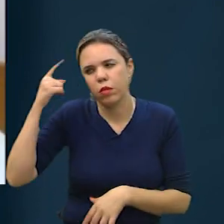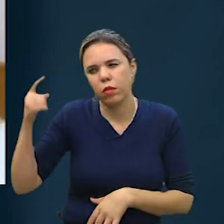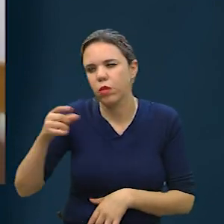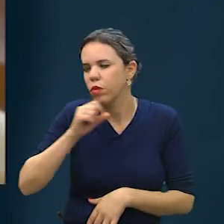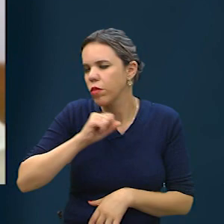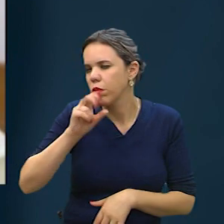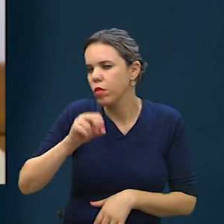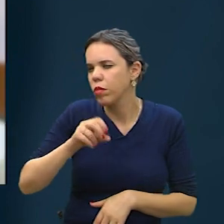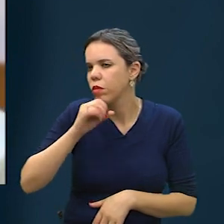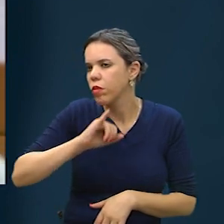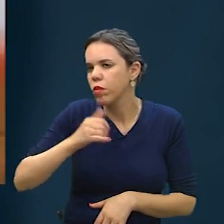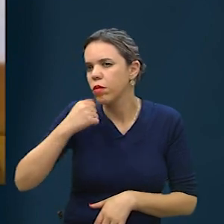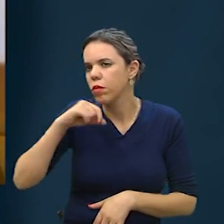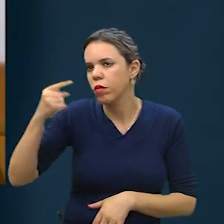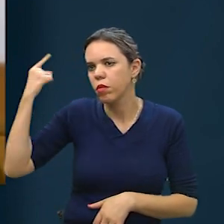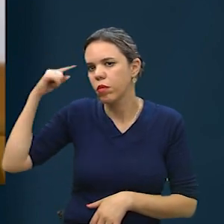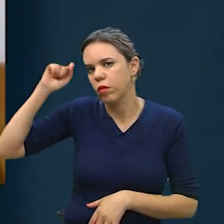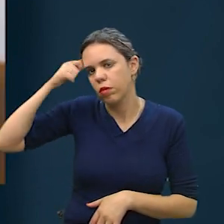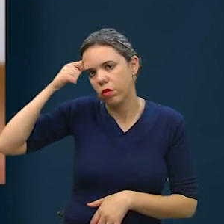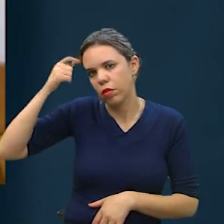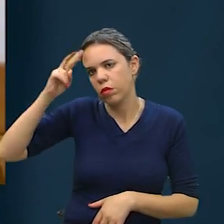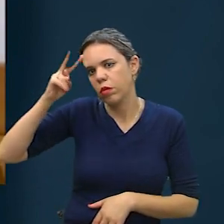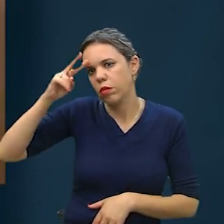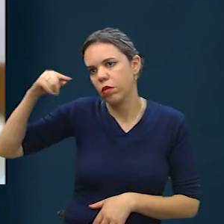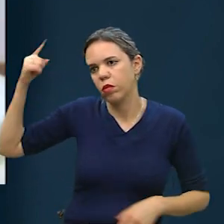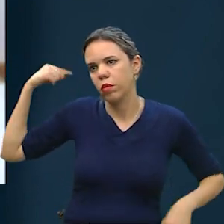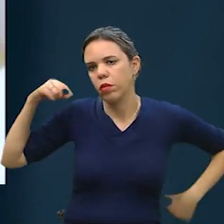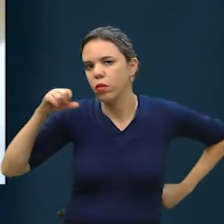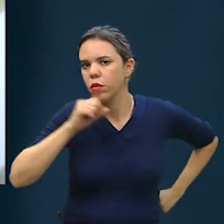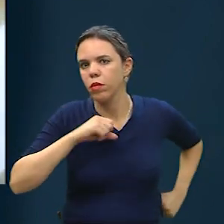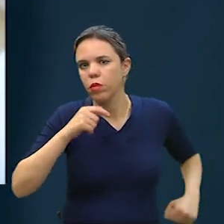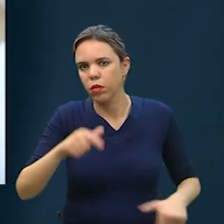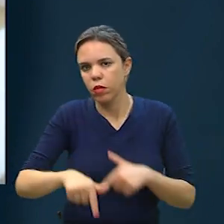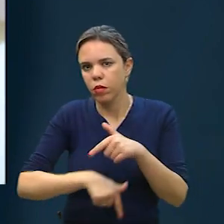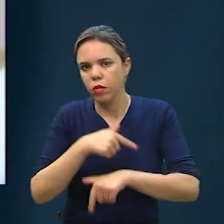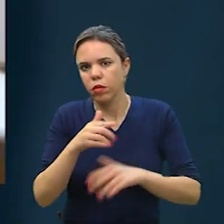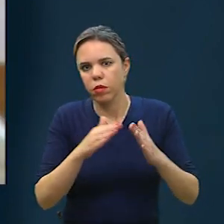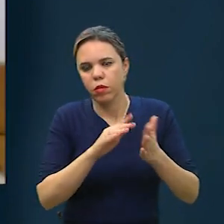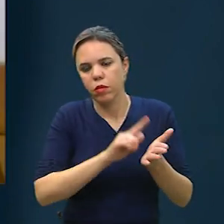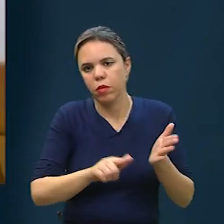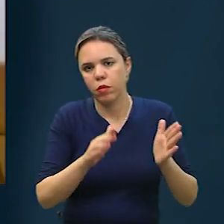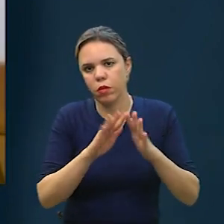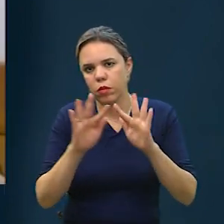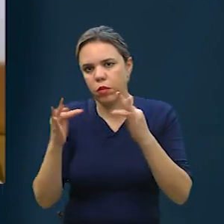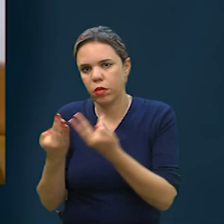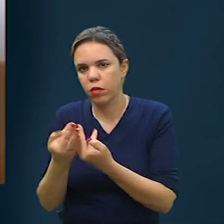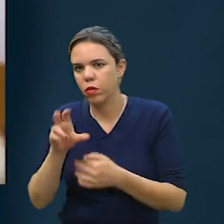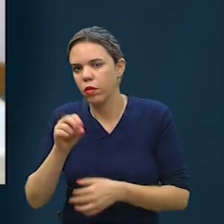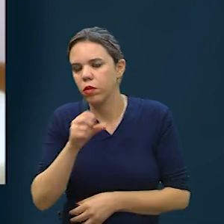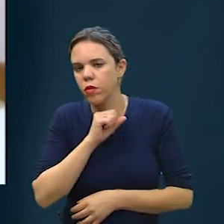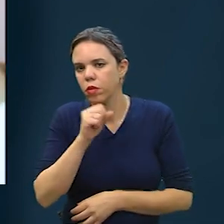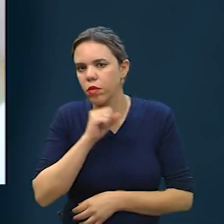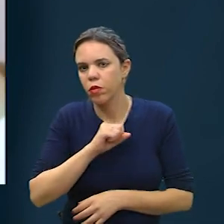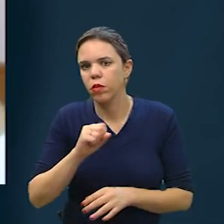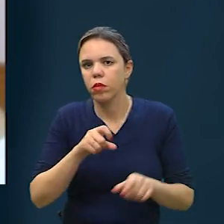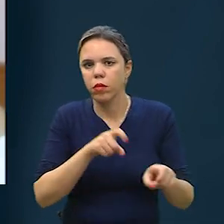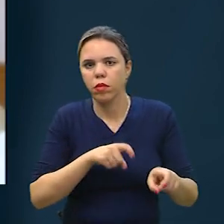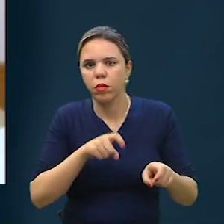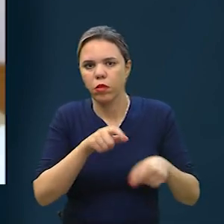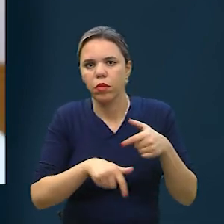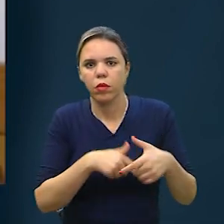no avô, no pai, na mãe, quem é negro, lembra de uma avó que trabalhou numa casa de família, num vô que trabalhou